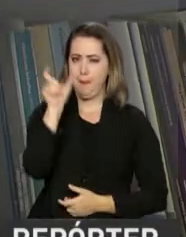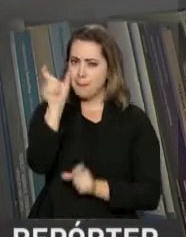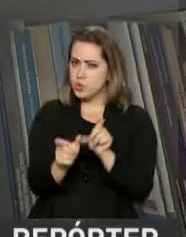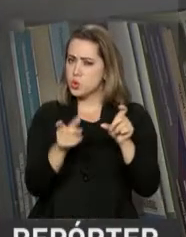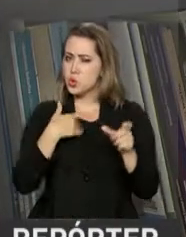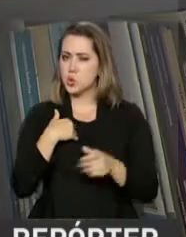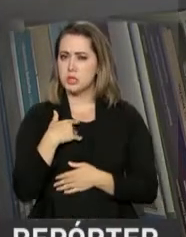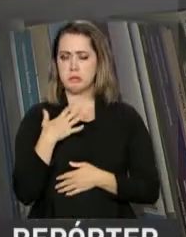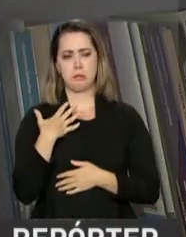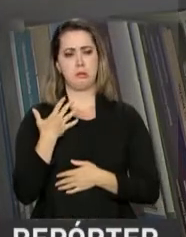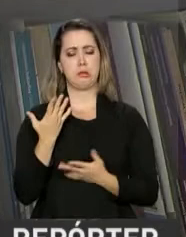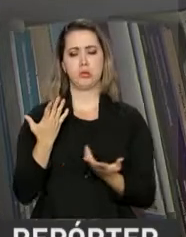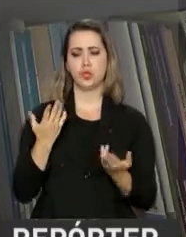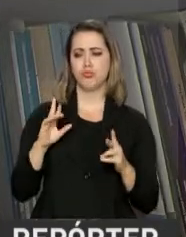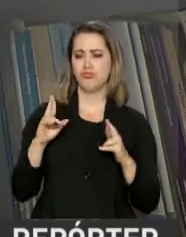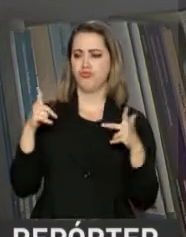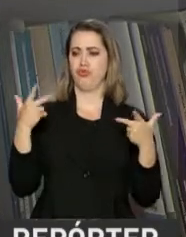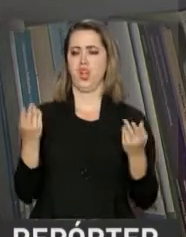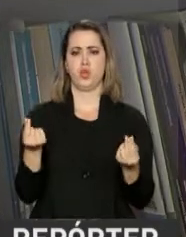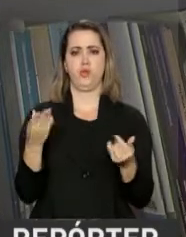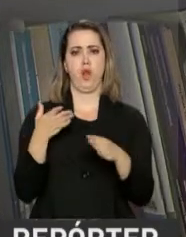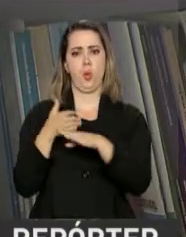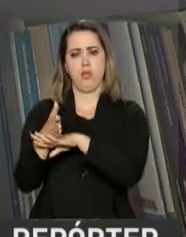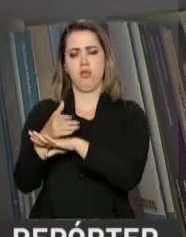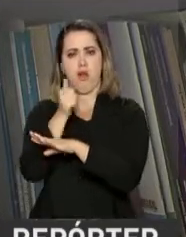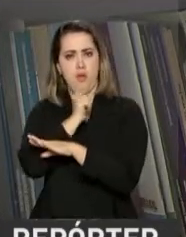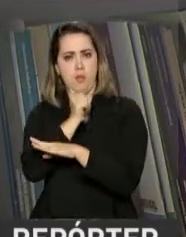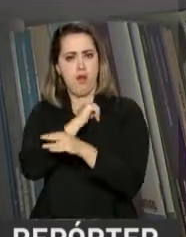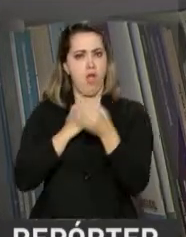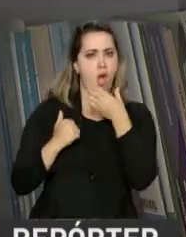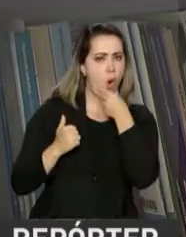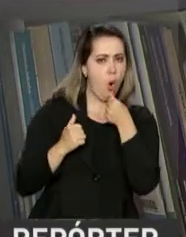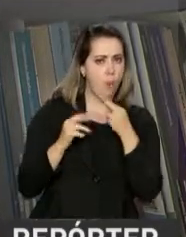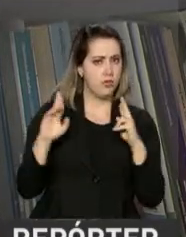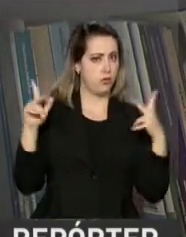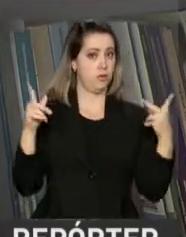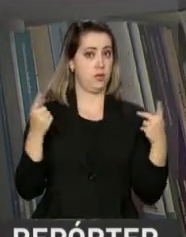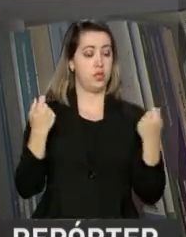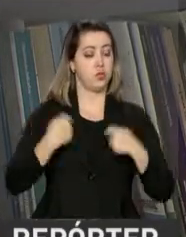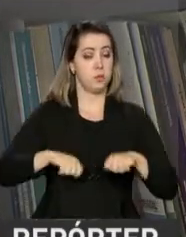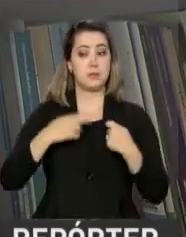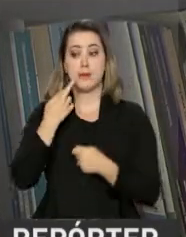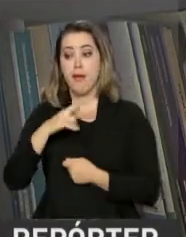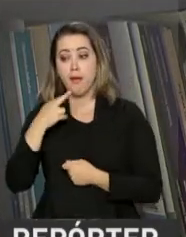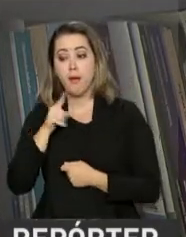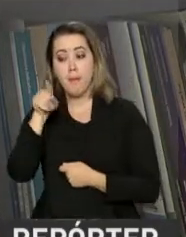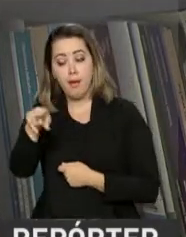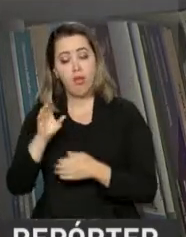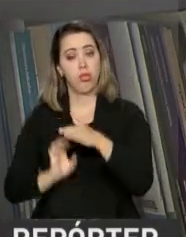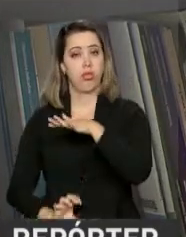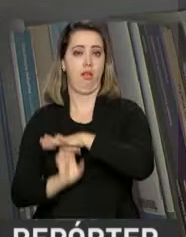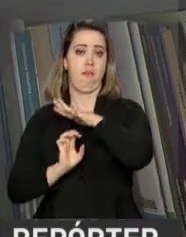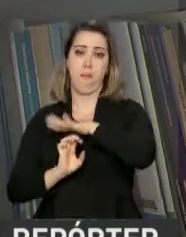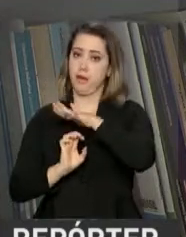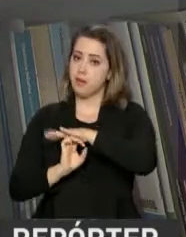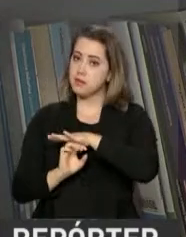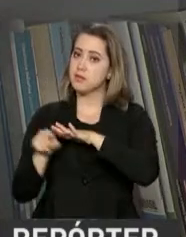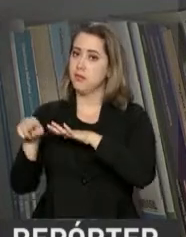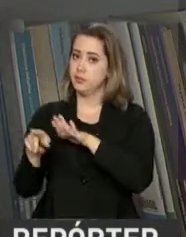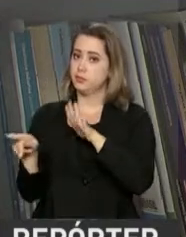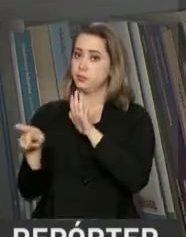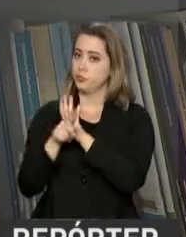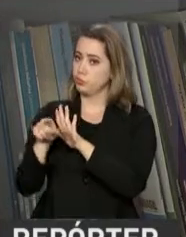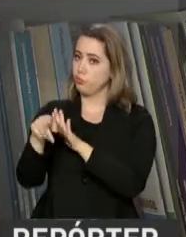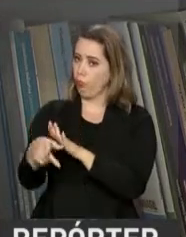decorrentes dessa diferenciação de preço ele deve fazer uma reclamação junto ao fornecedor nessa pessoa que está colocando no mercado de